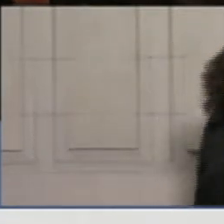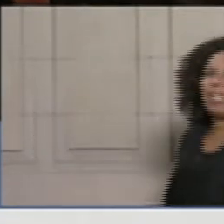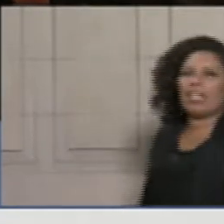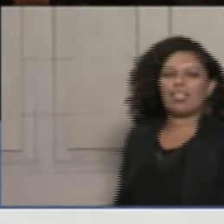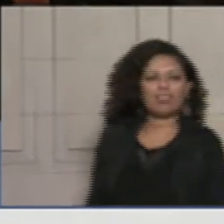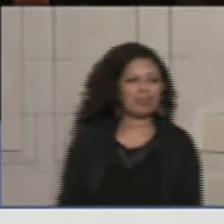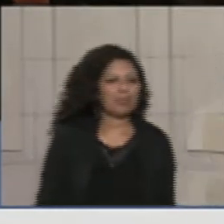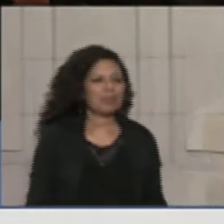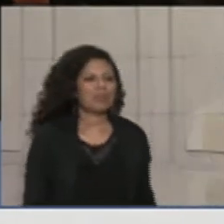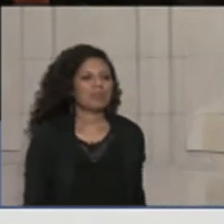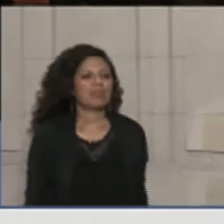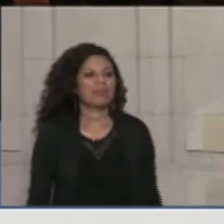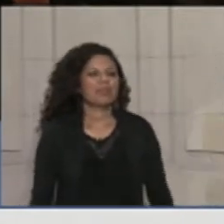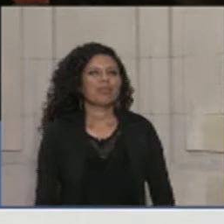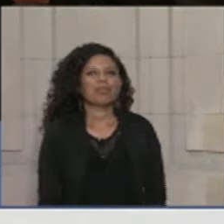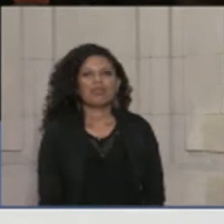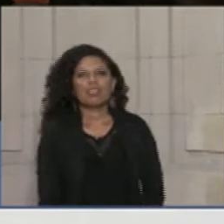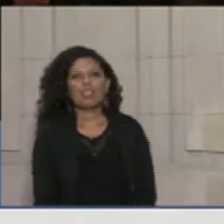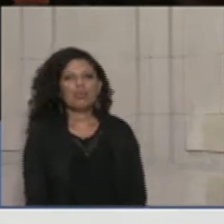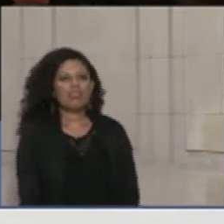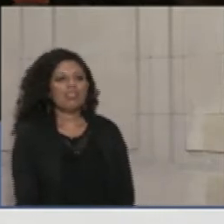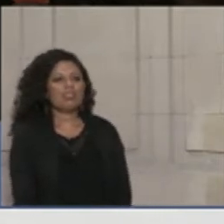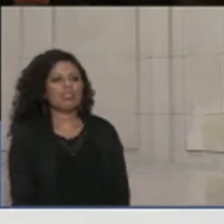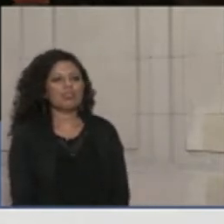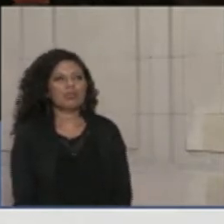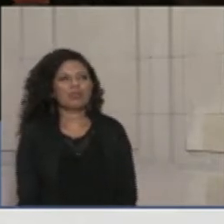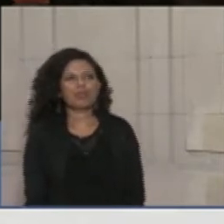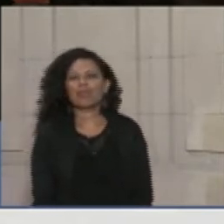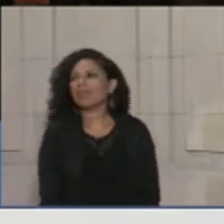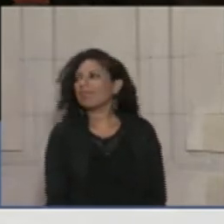Vossa Excelência terá 10 minutos do tempo regimental.